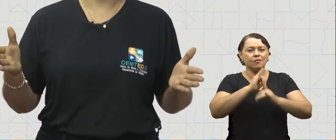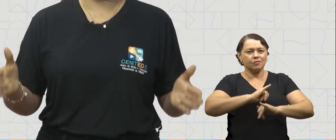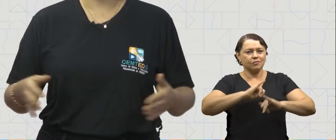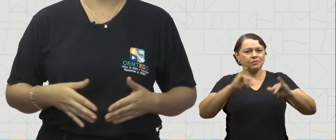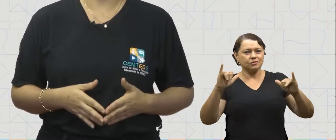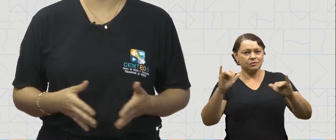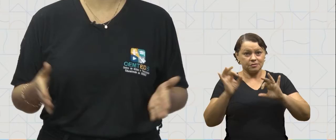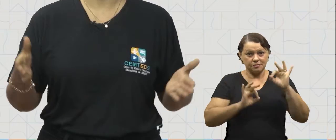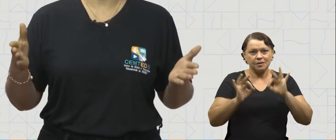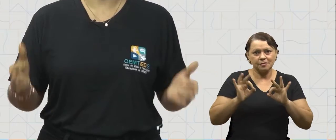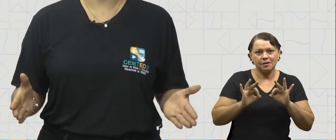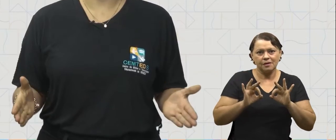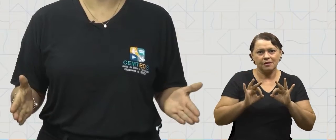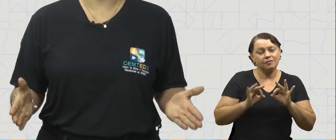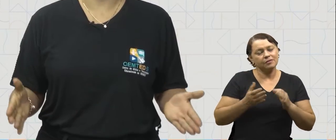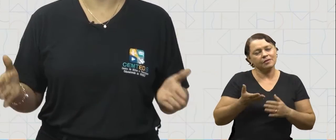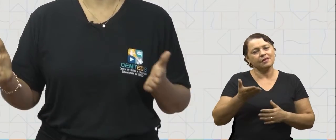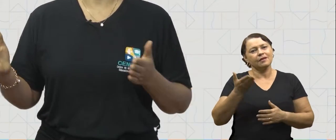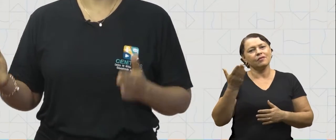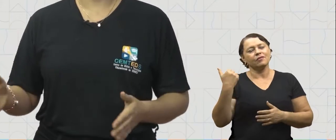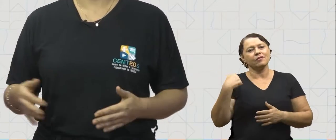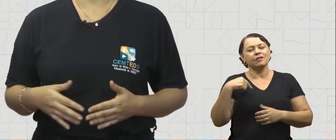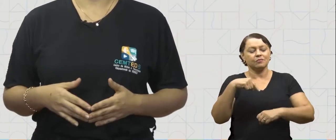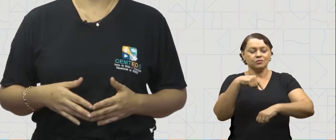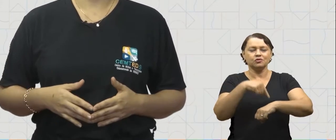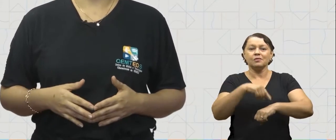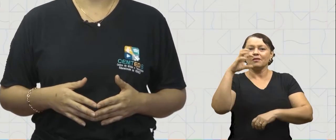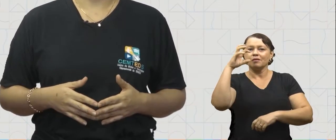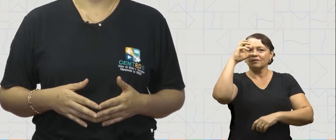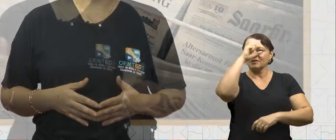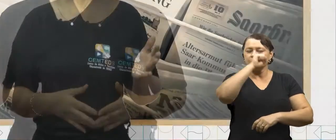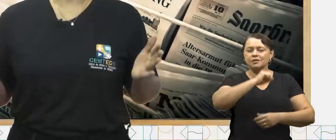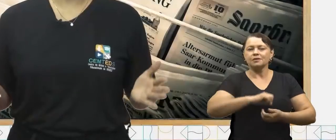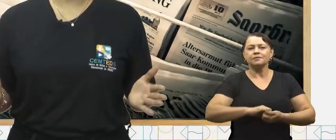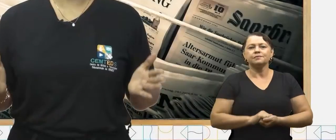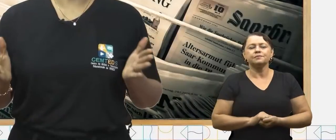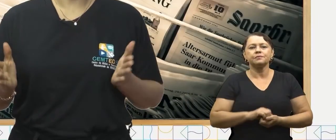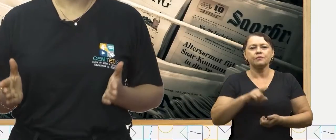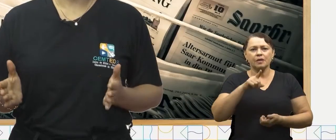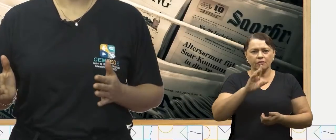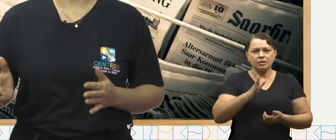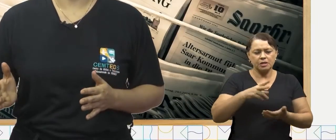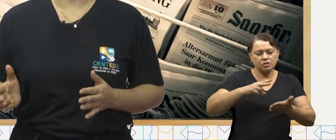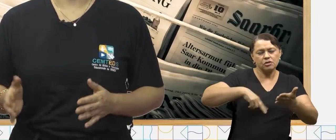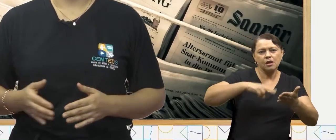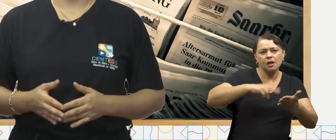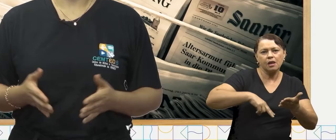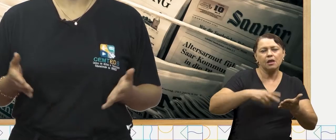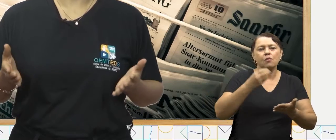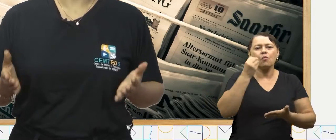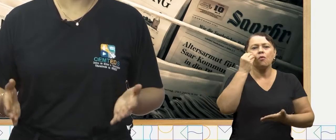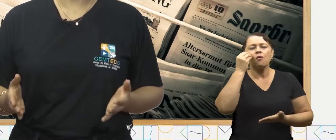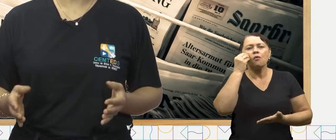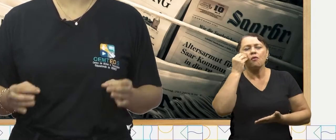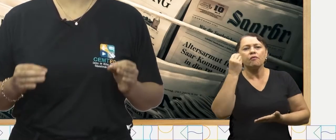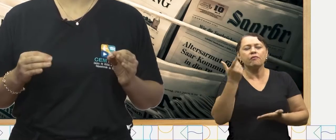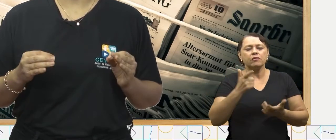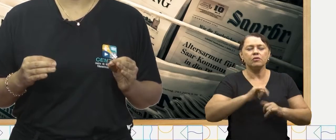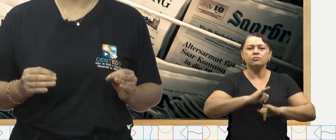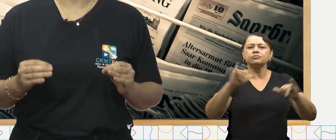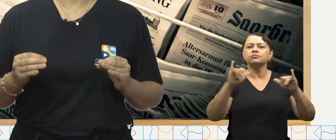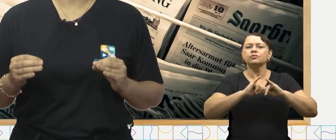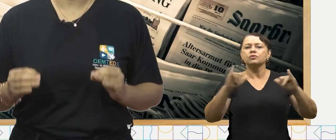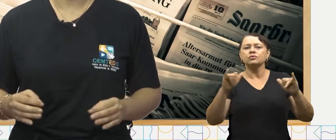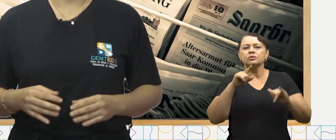notícias. Preparado? Então vamos lá para a nossa hora de aprender. Você já leu ou ouviu alguma notícia